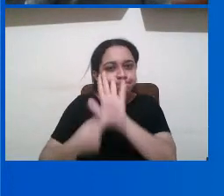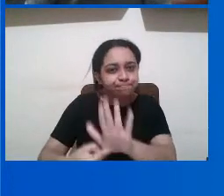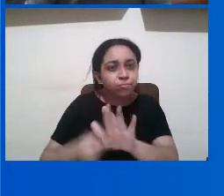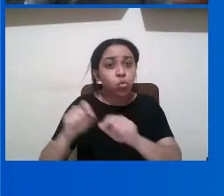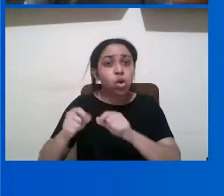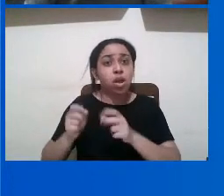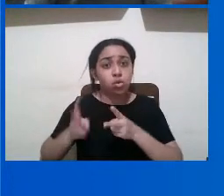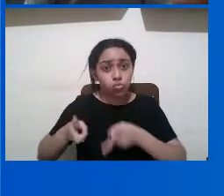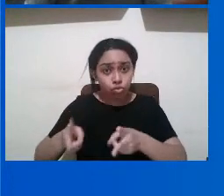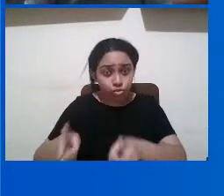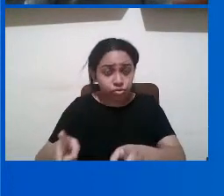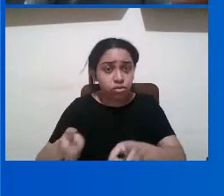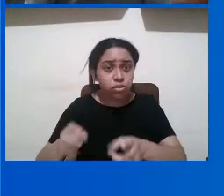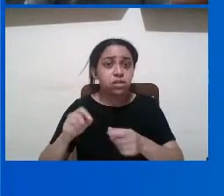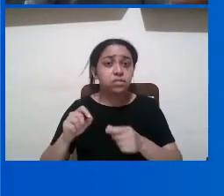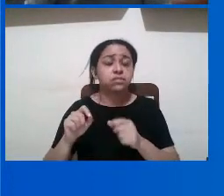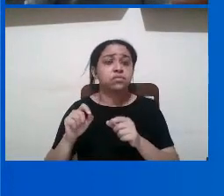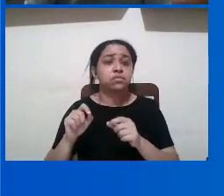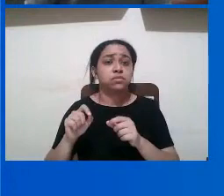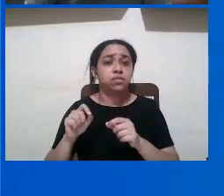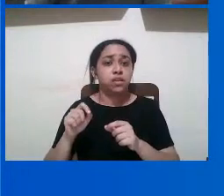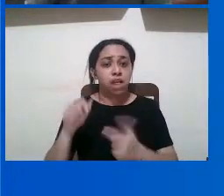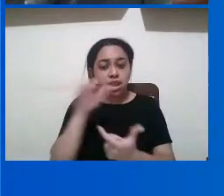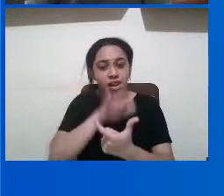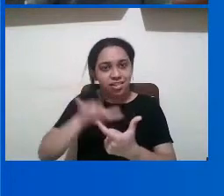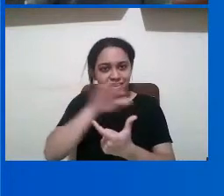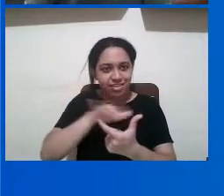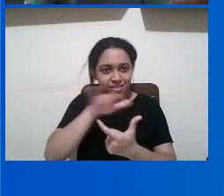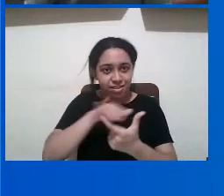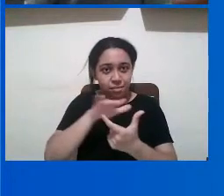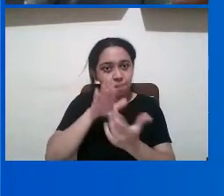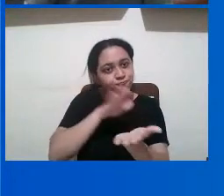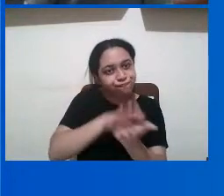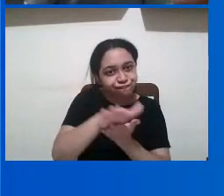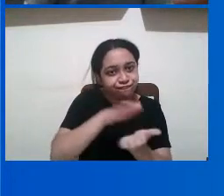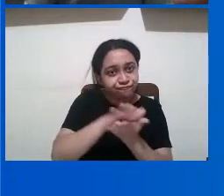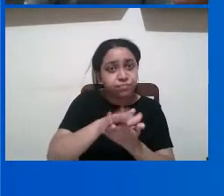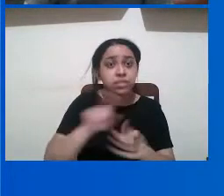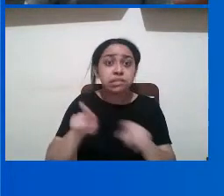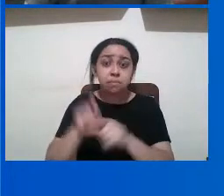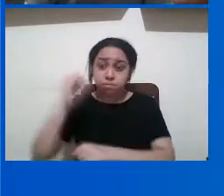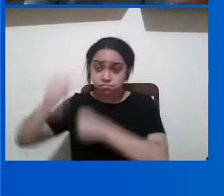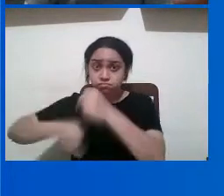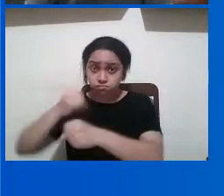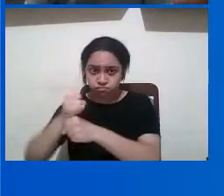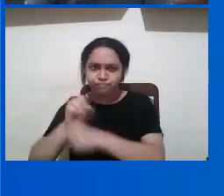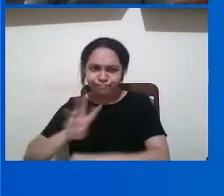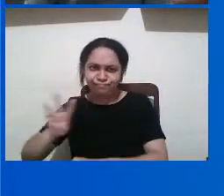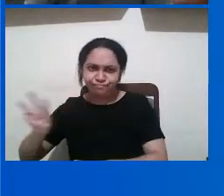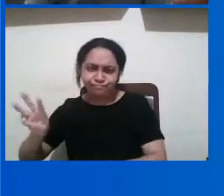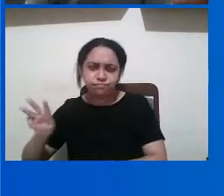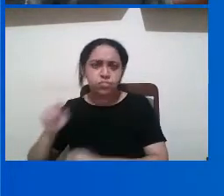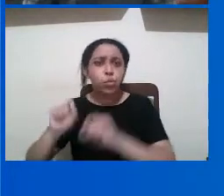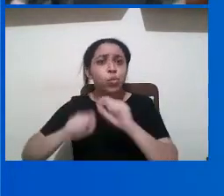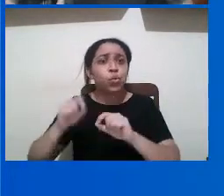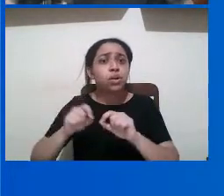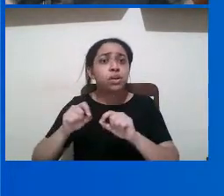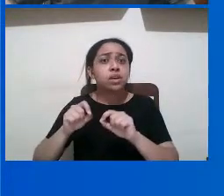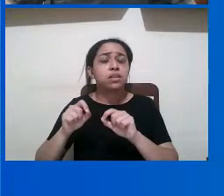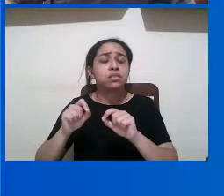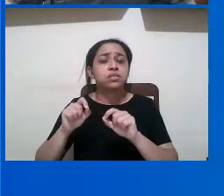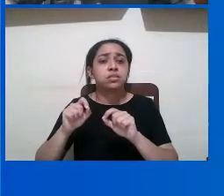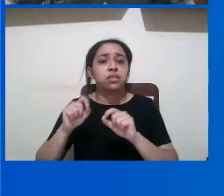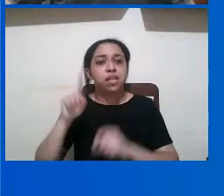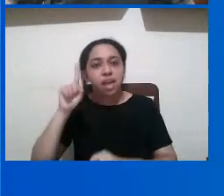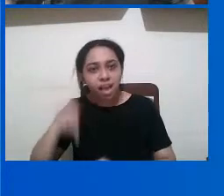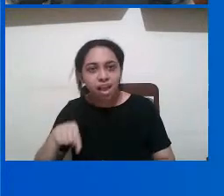criadas em relação ao letramento impresso e na internet ou seja são expectativas transferidas em